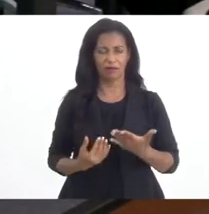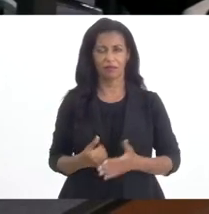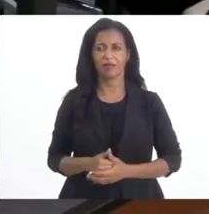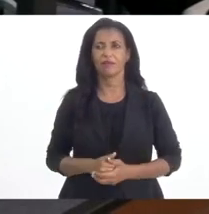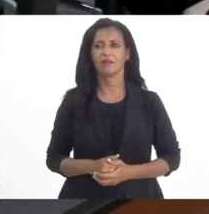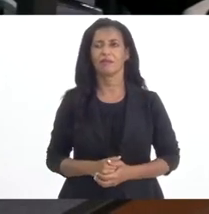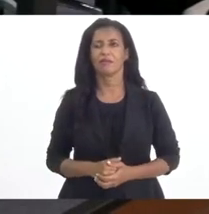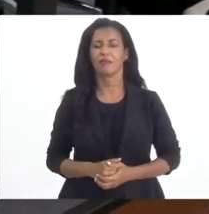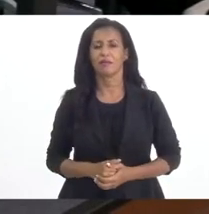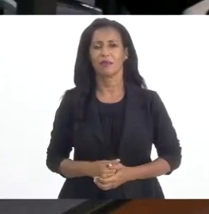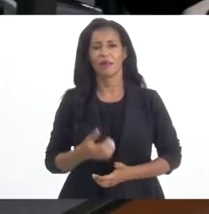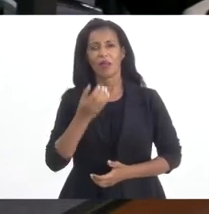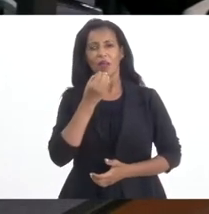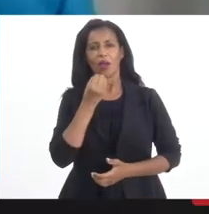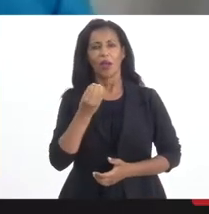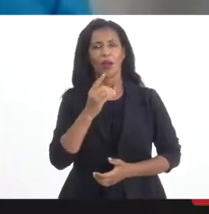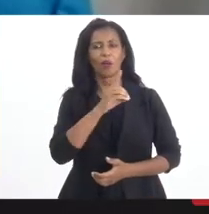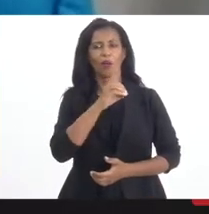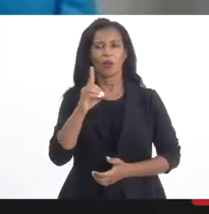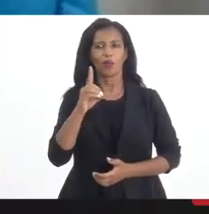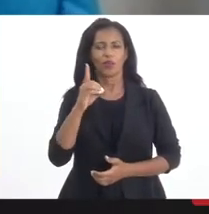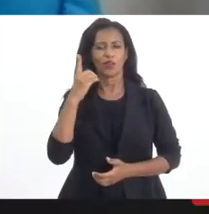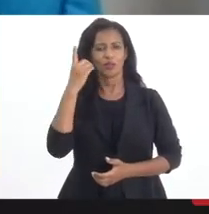dia, deputado Flávio Serafini,